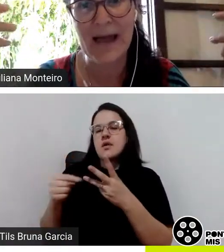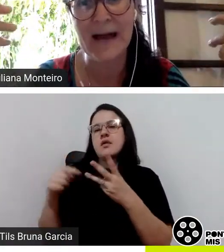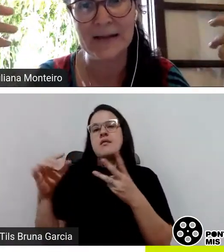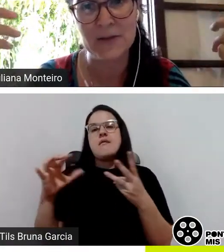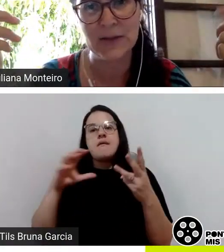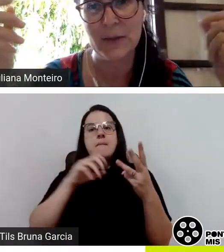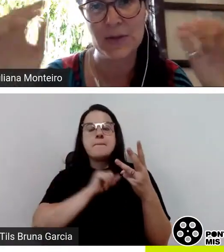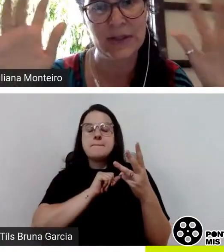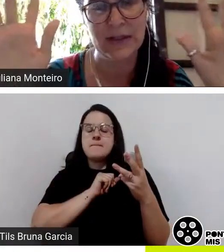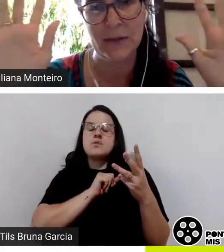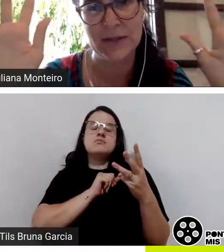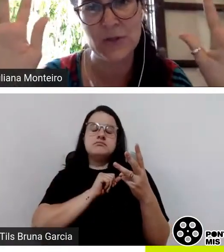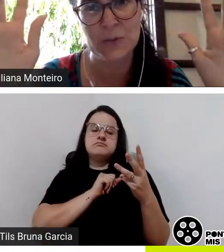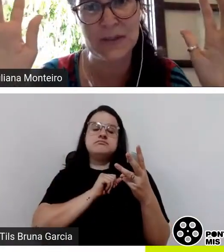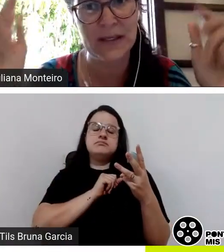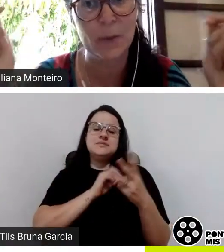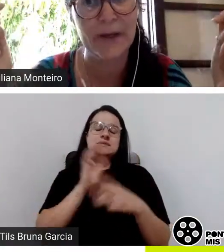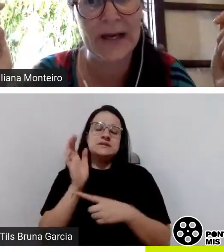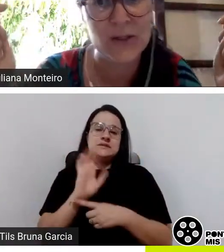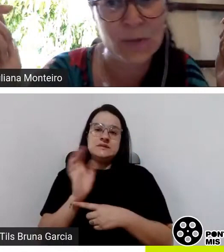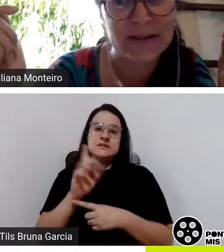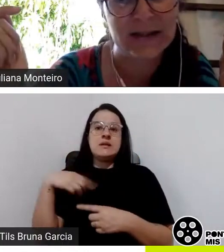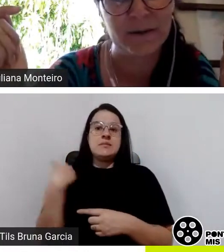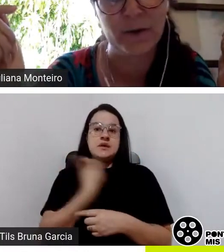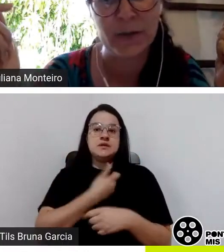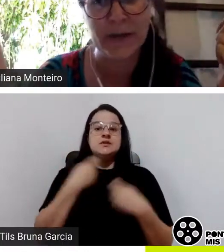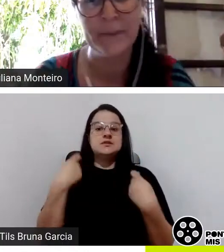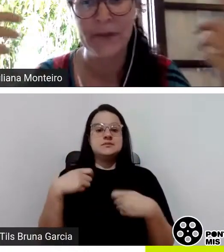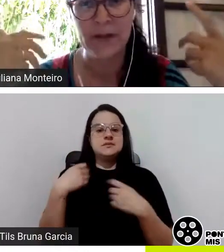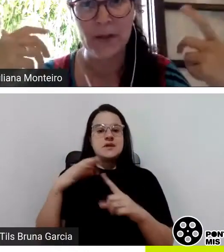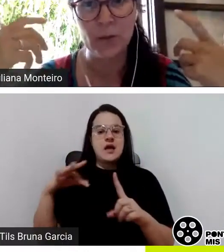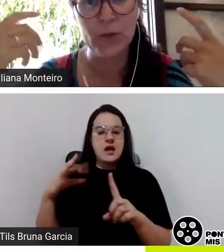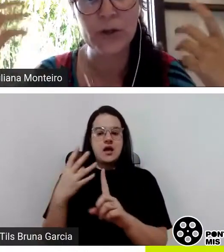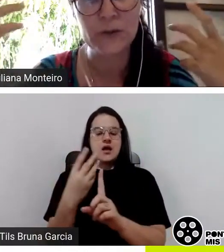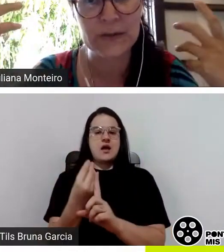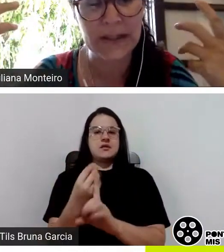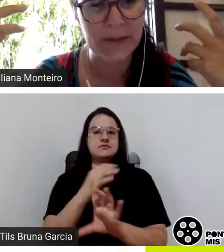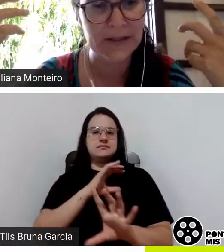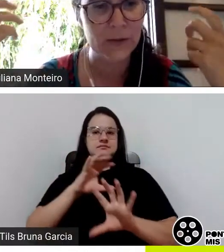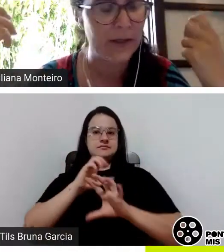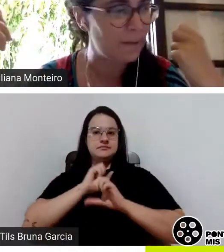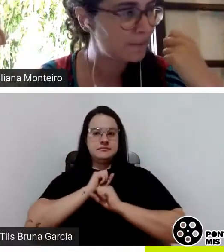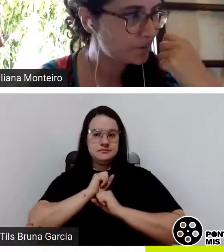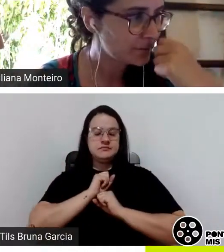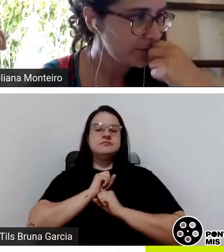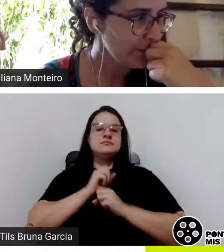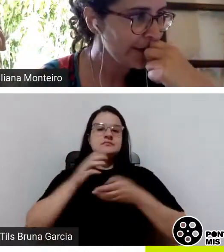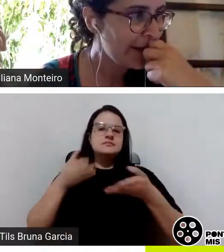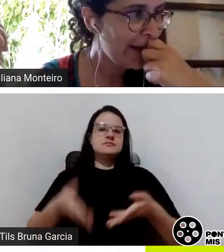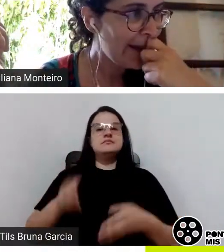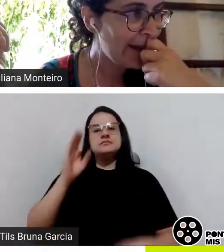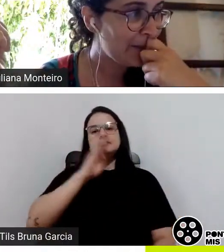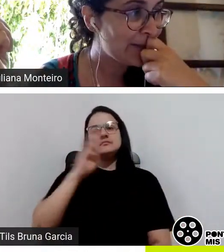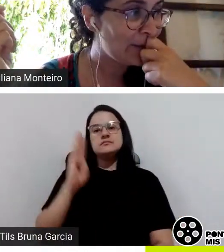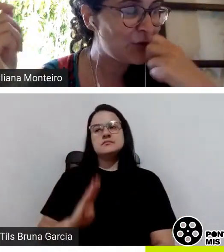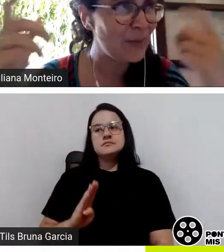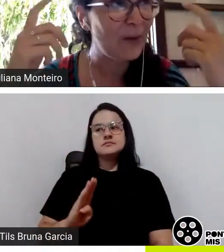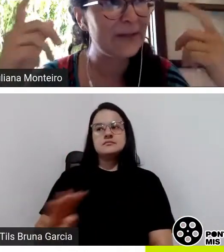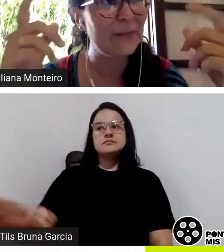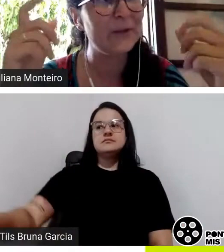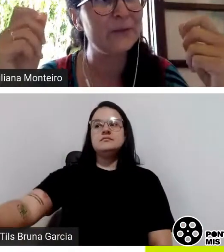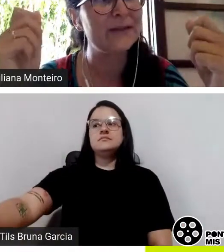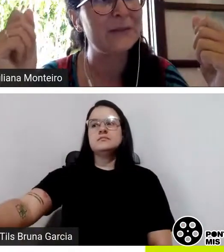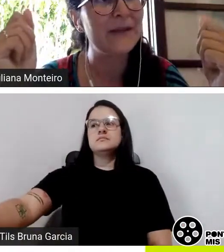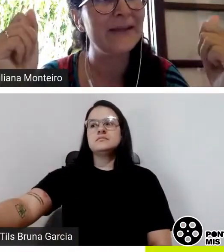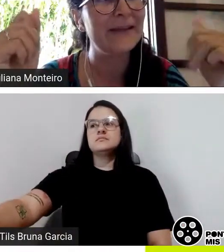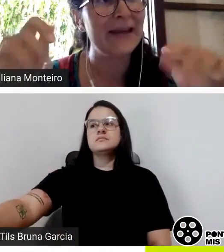cinema, né, pela arte, que eu acho que é o que a gente precisa recuperar, de uma certa forma, com o nosso cinema nacional. Sim. Mas eu tinha